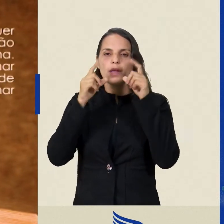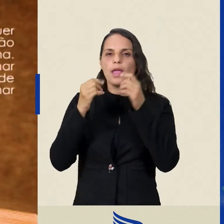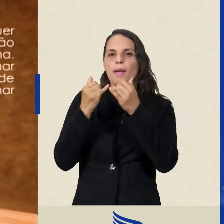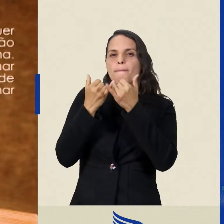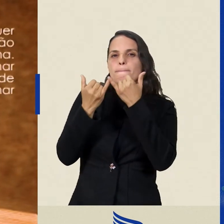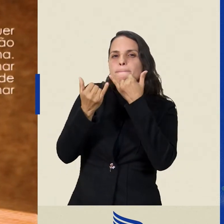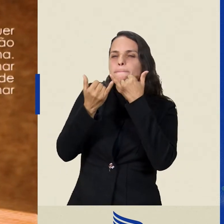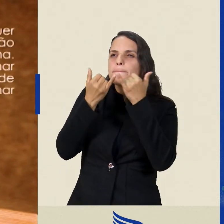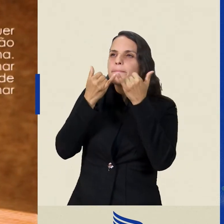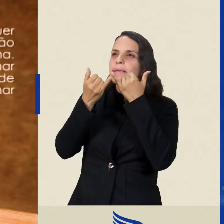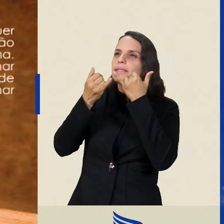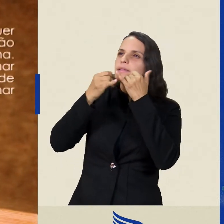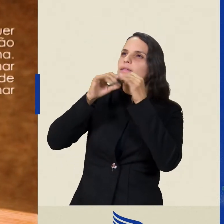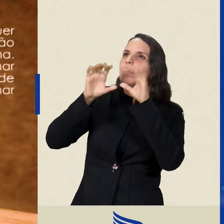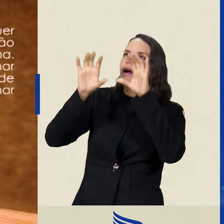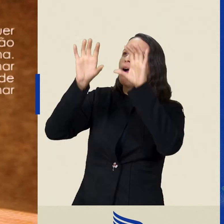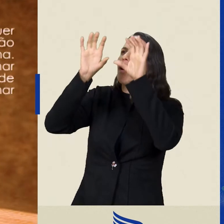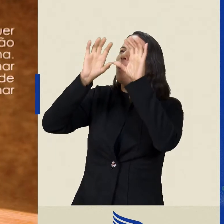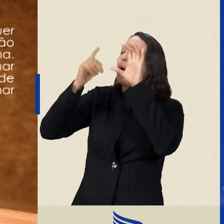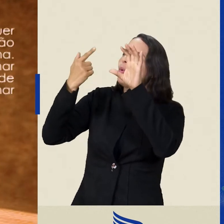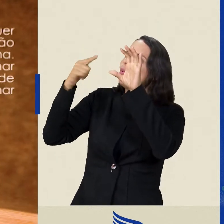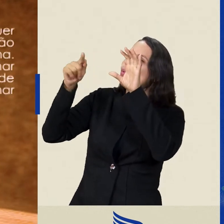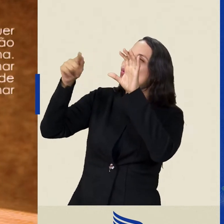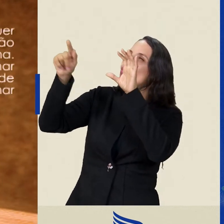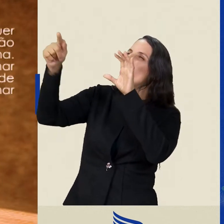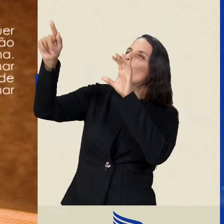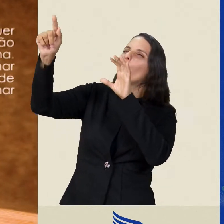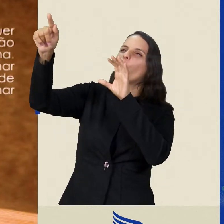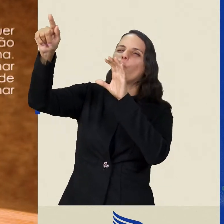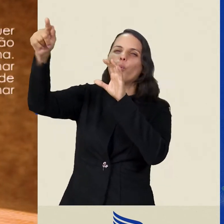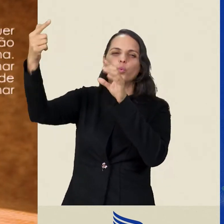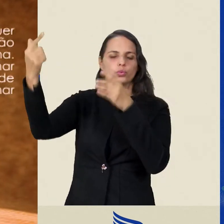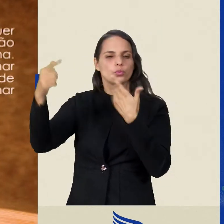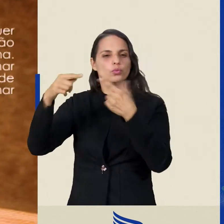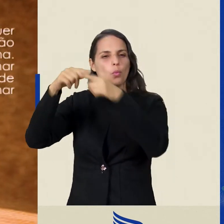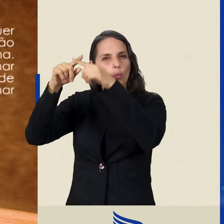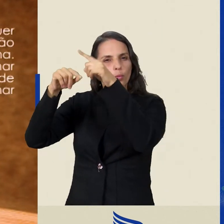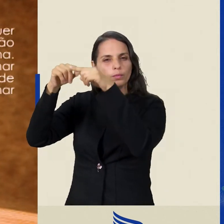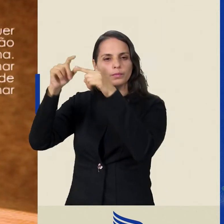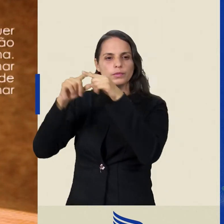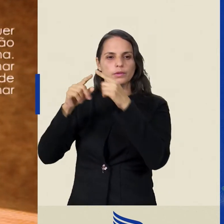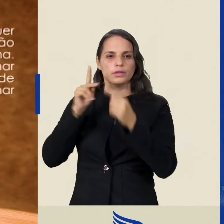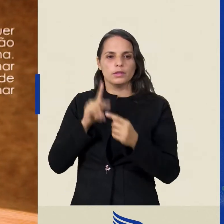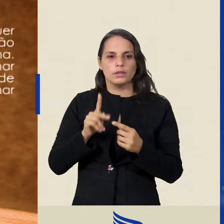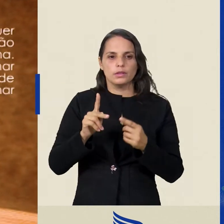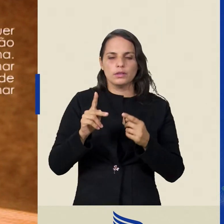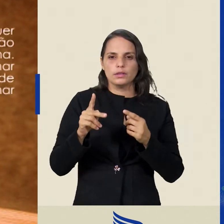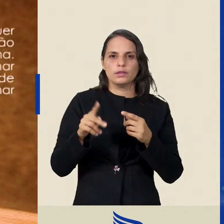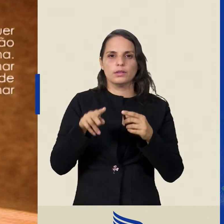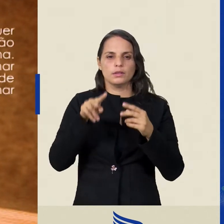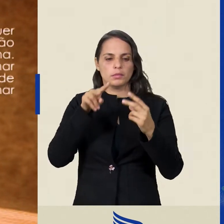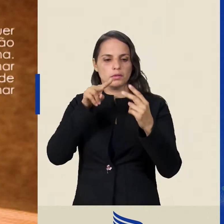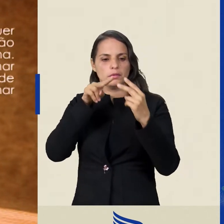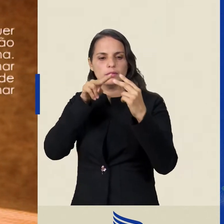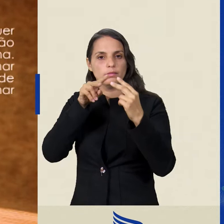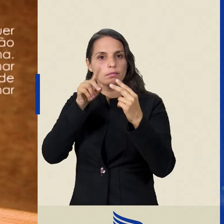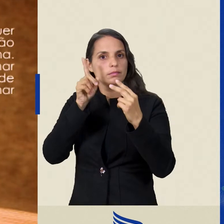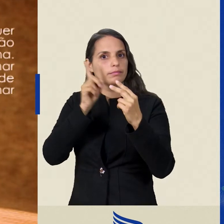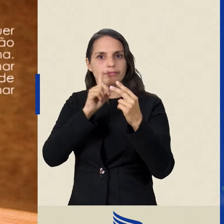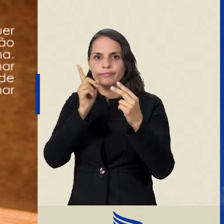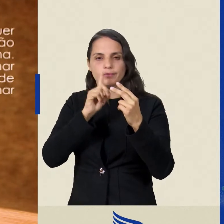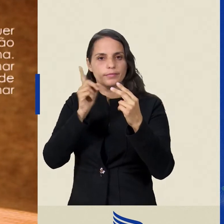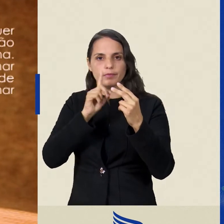objeto muito distante, e nunca fixos em qualquer pessoa ou coisa